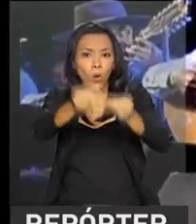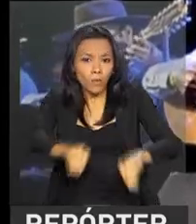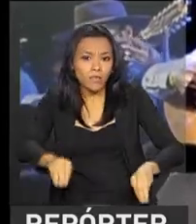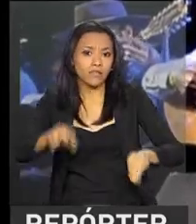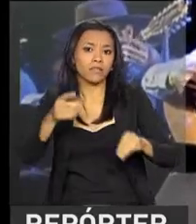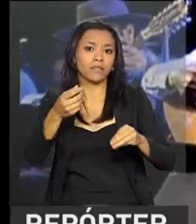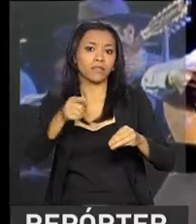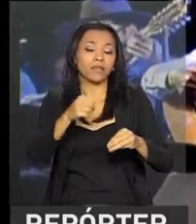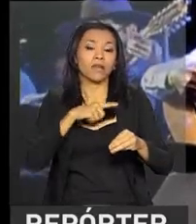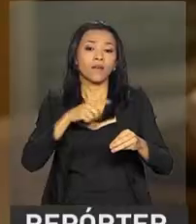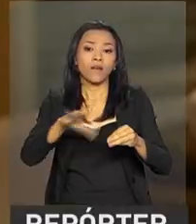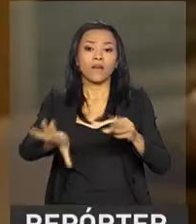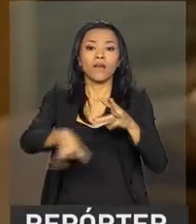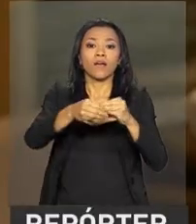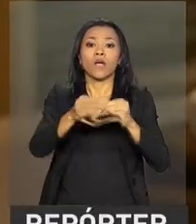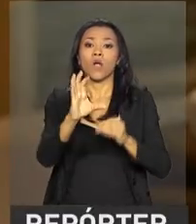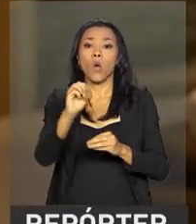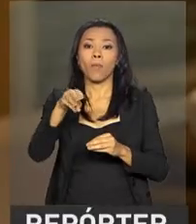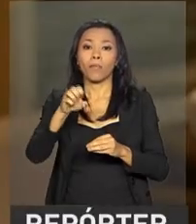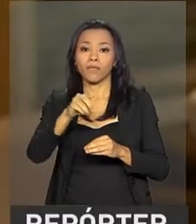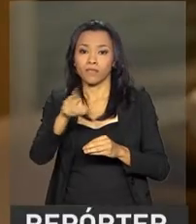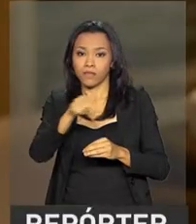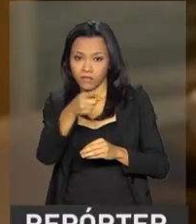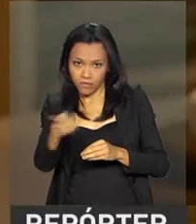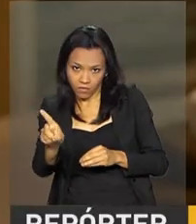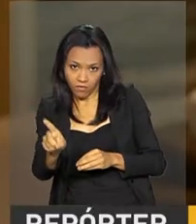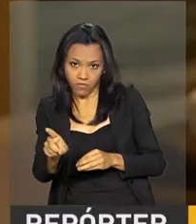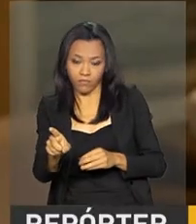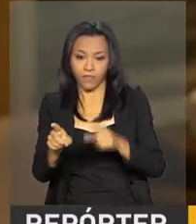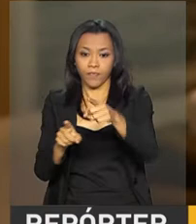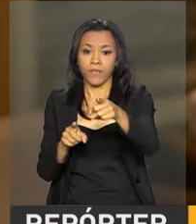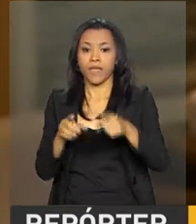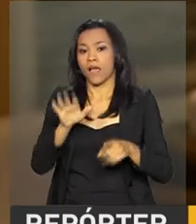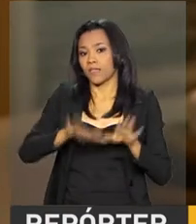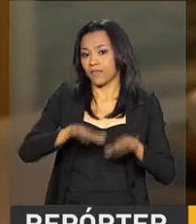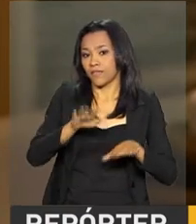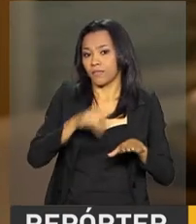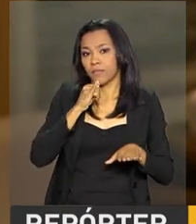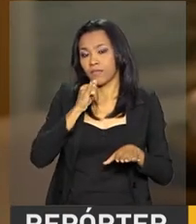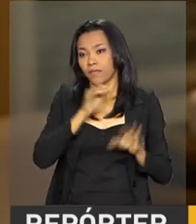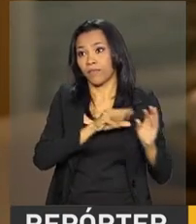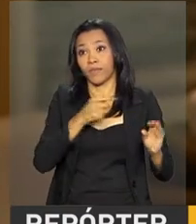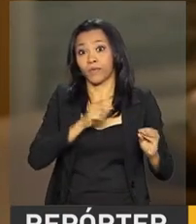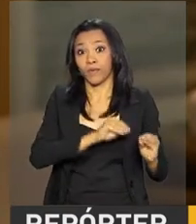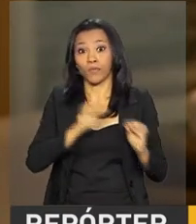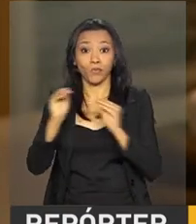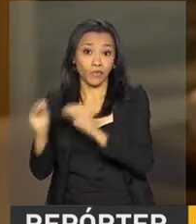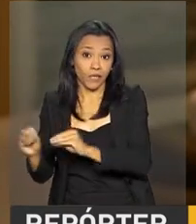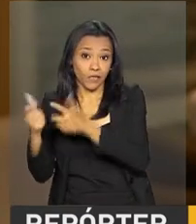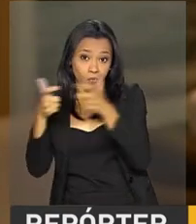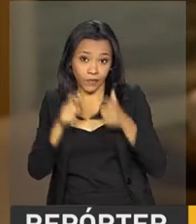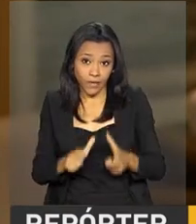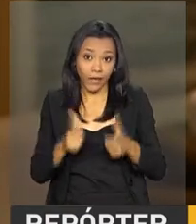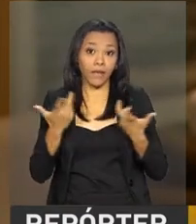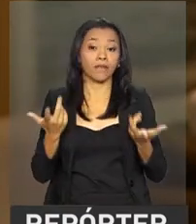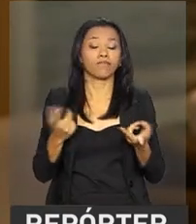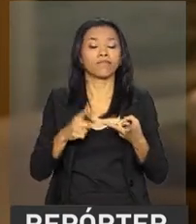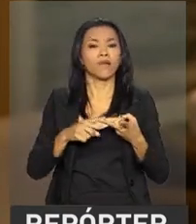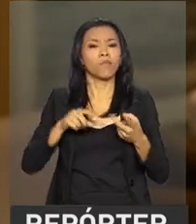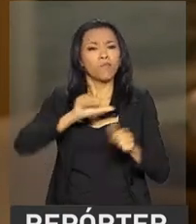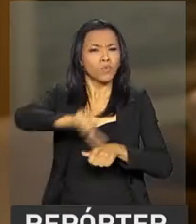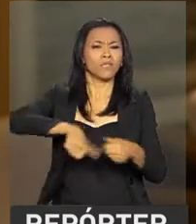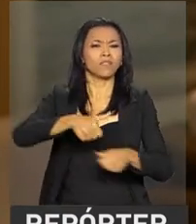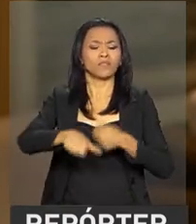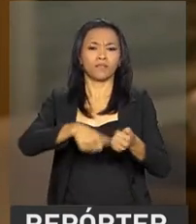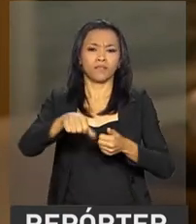contas de um projeto muitas vezes você não captou a integrar você teve de mudar de lugar por outros motivos e era entendido como